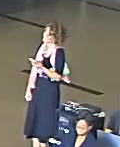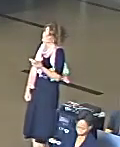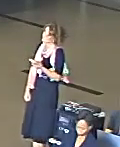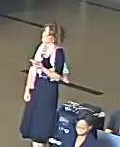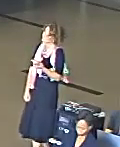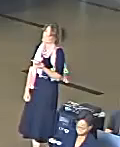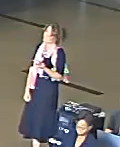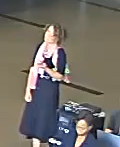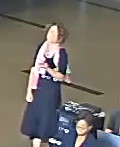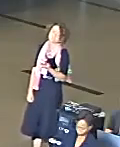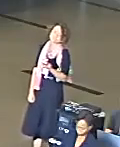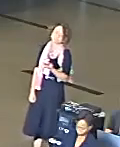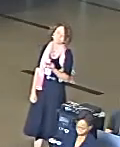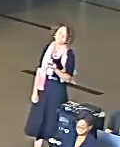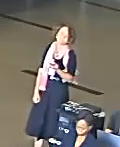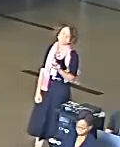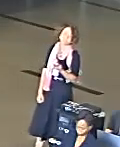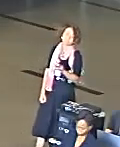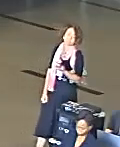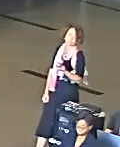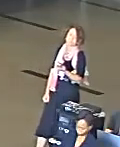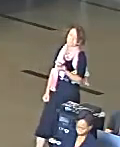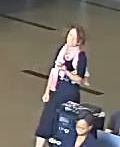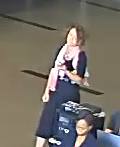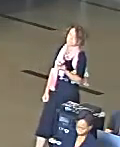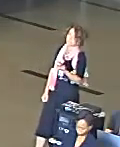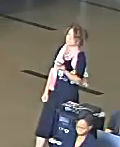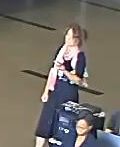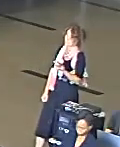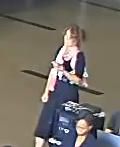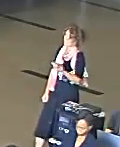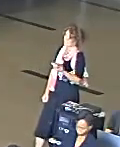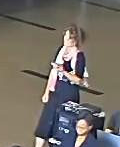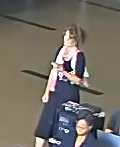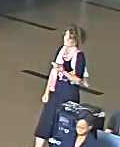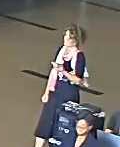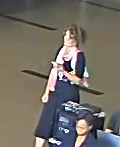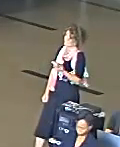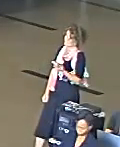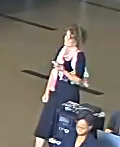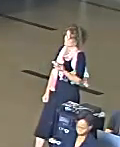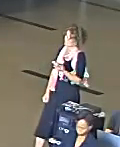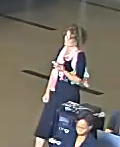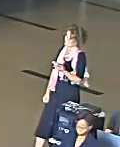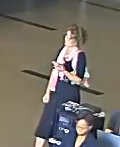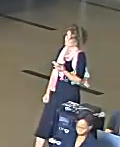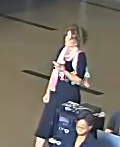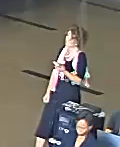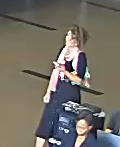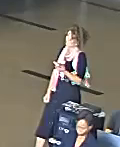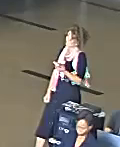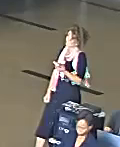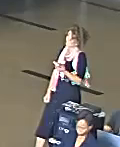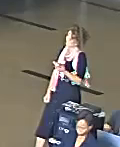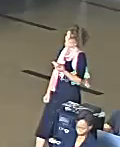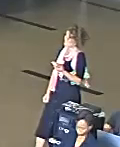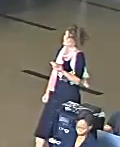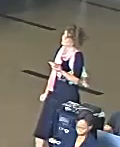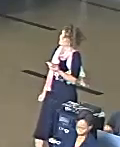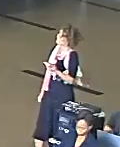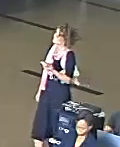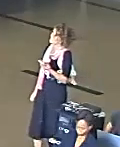essa luta que a gente avança e alcança os objetivos bem só aqui fazendo a correção a pedido do